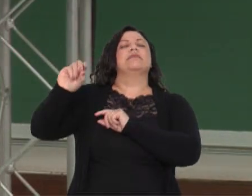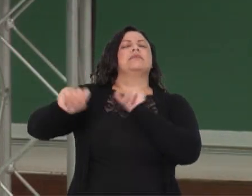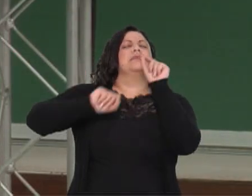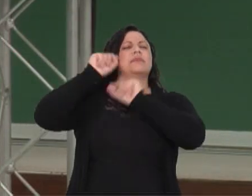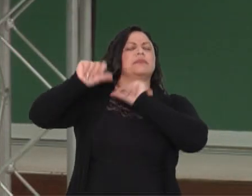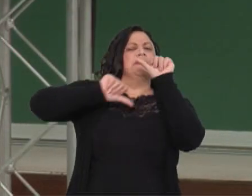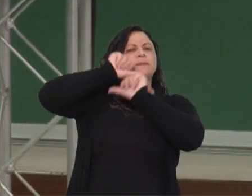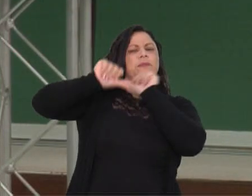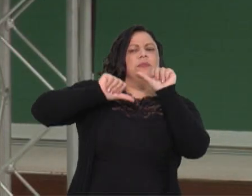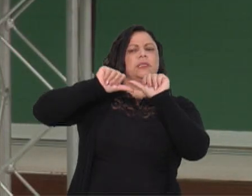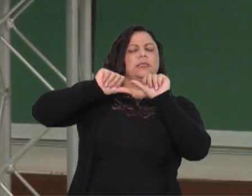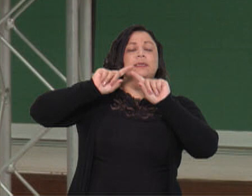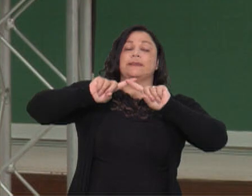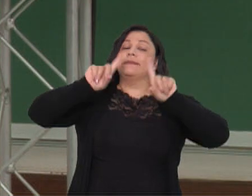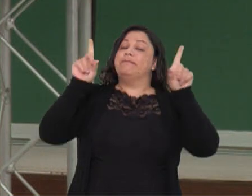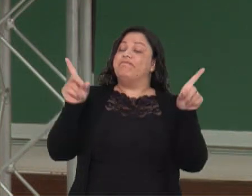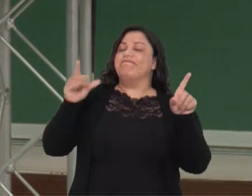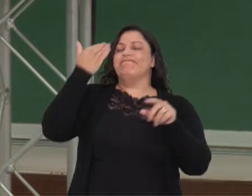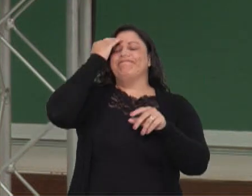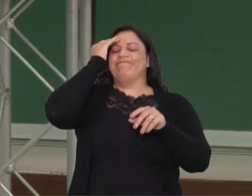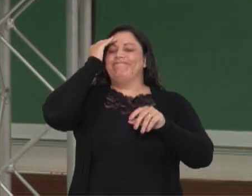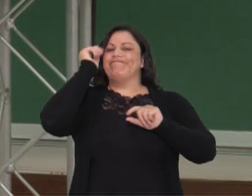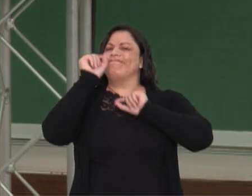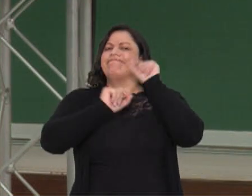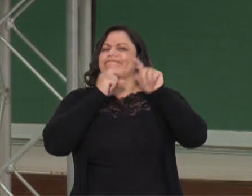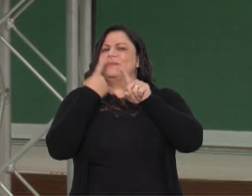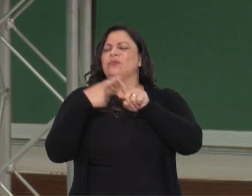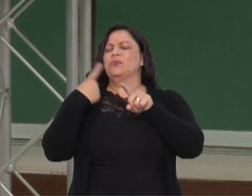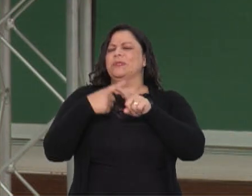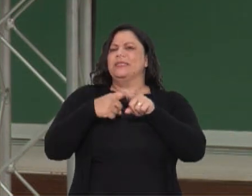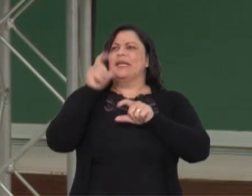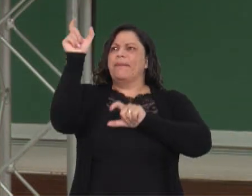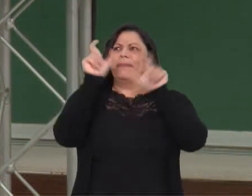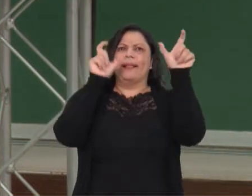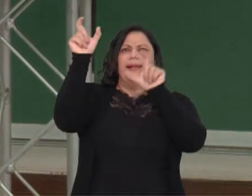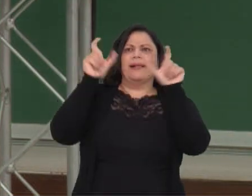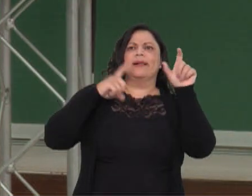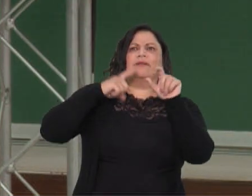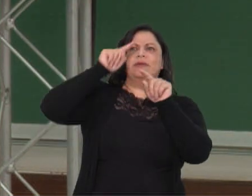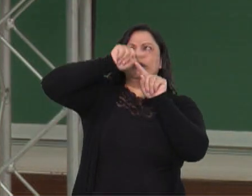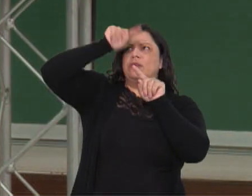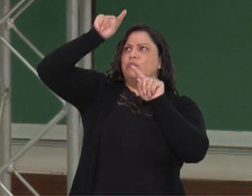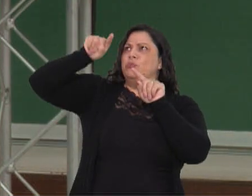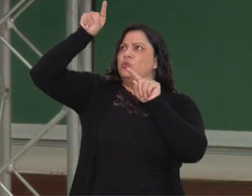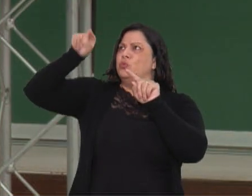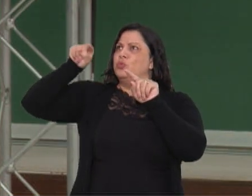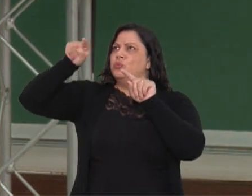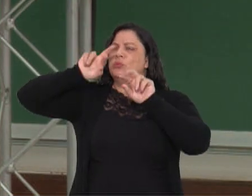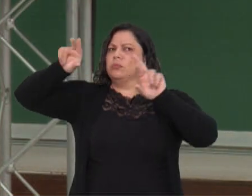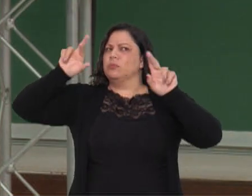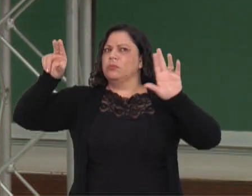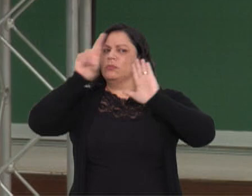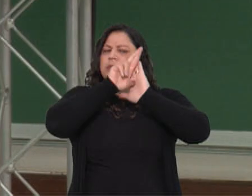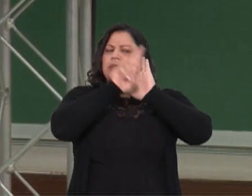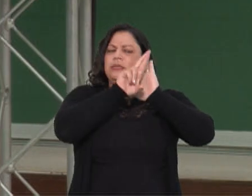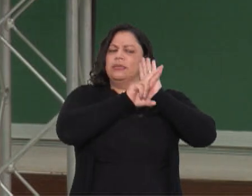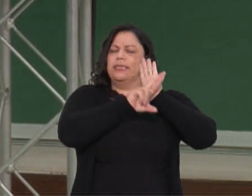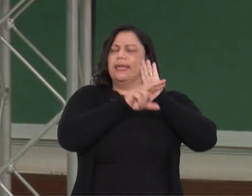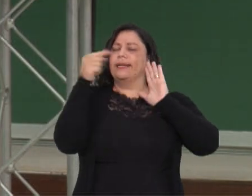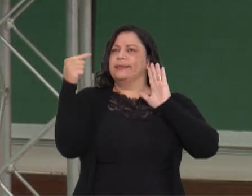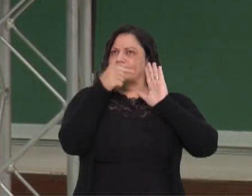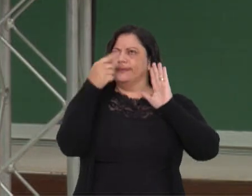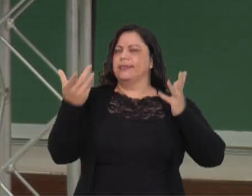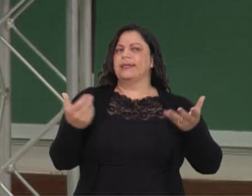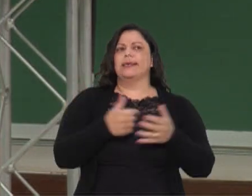gente entender por que certas palavras levam acento é entender que existem essas regras. Mas na hora